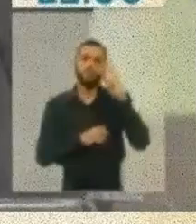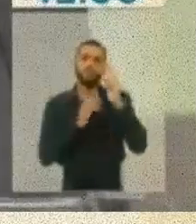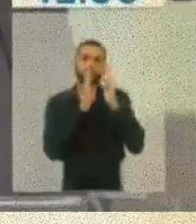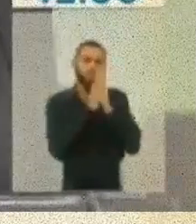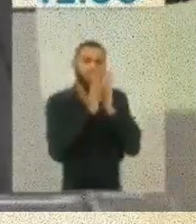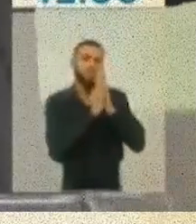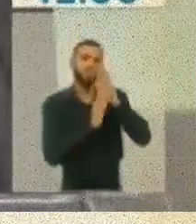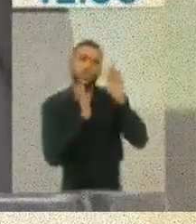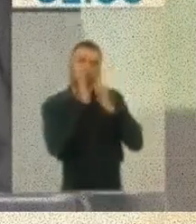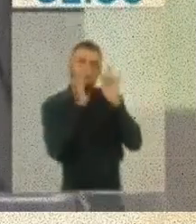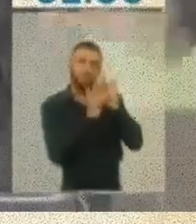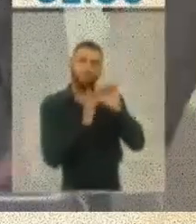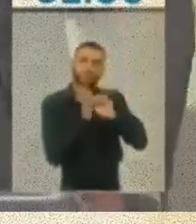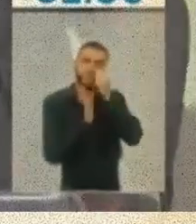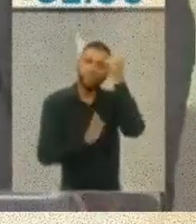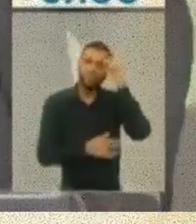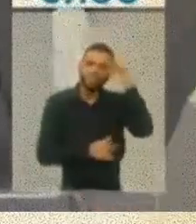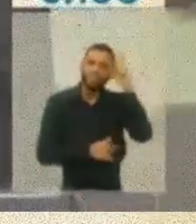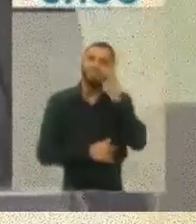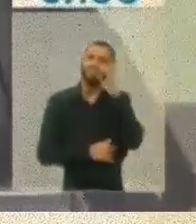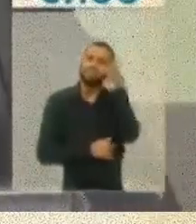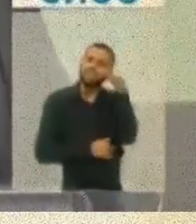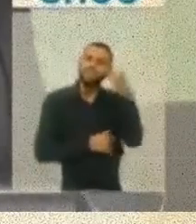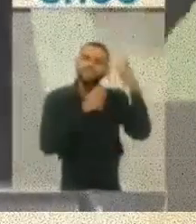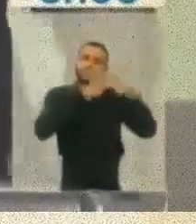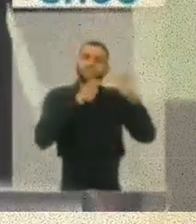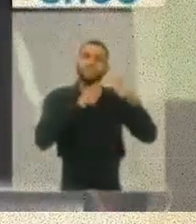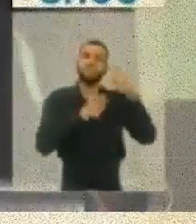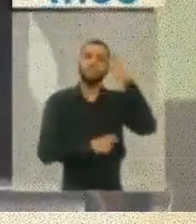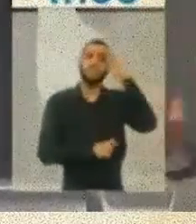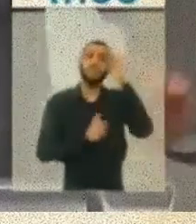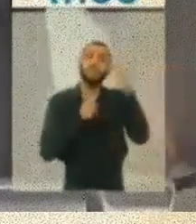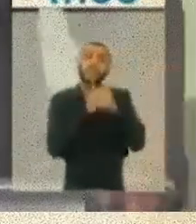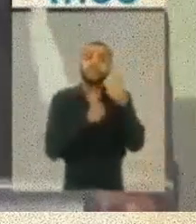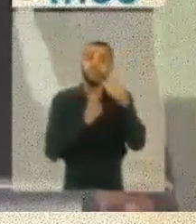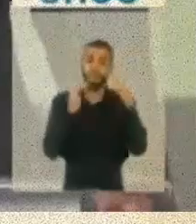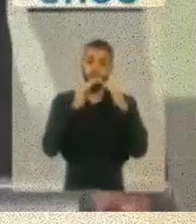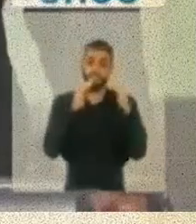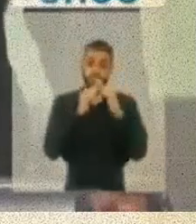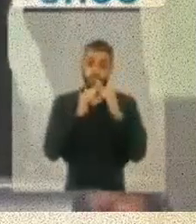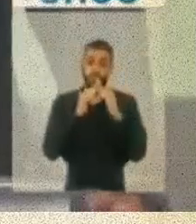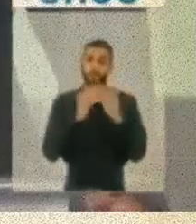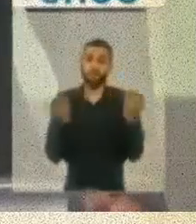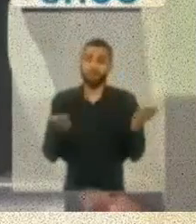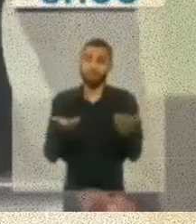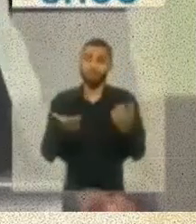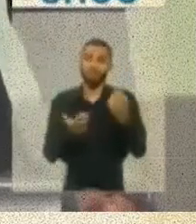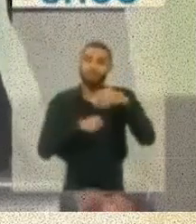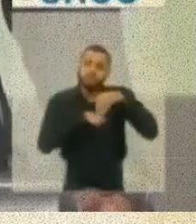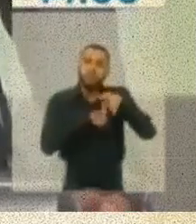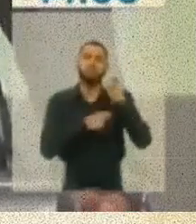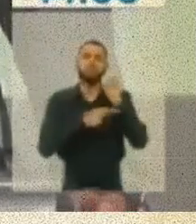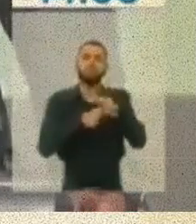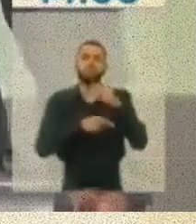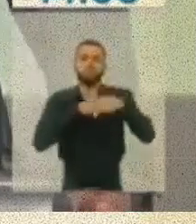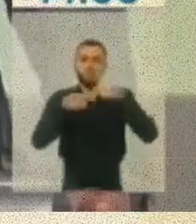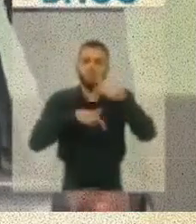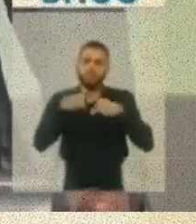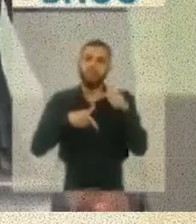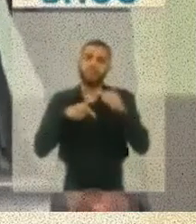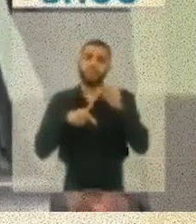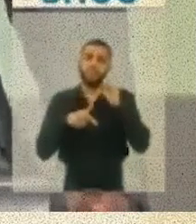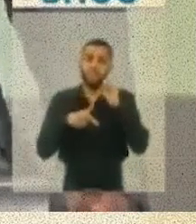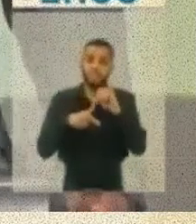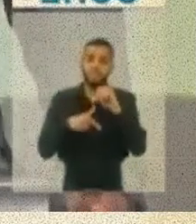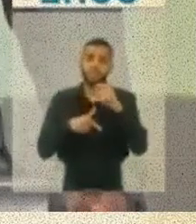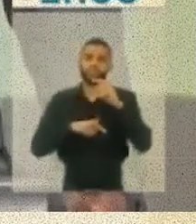buscar o senhor no oitavo dia não aparece na unidade militar mais próxima da sua residência Patati Bom dia eu vou-te caminhar com o mercado de trabalho e se